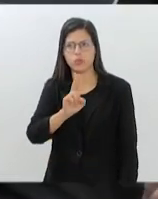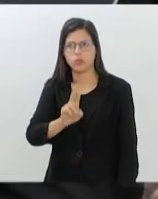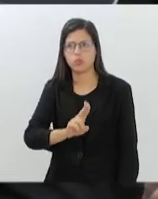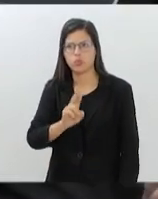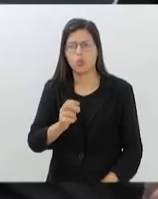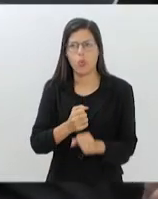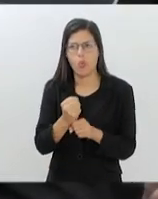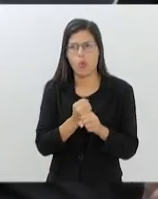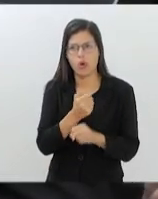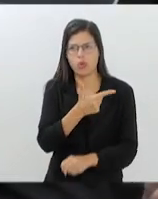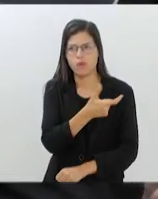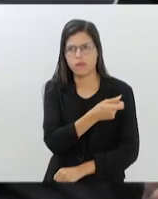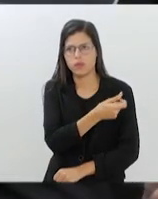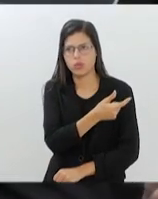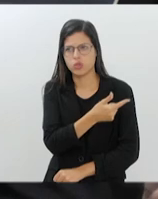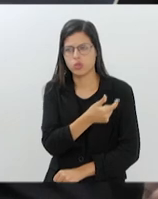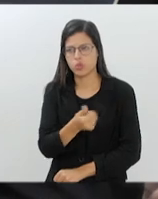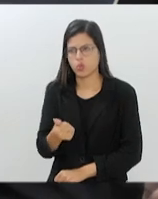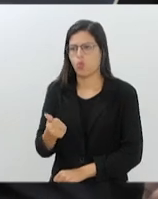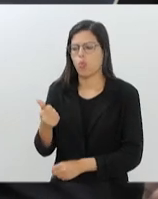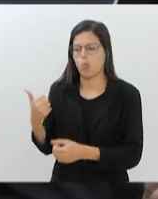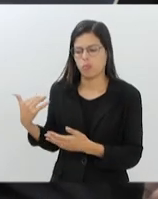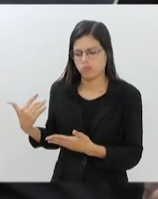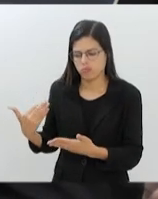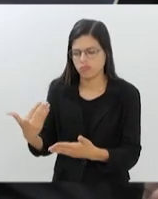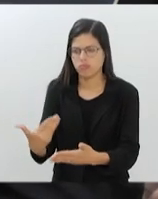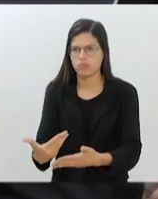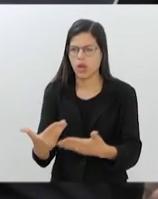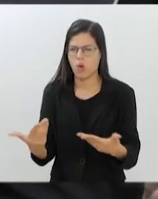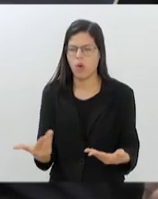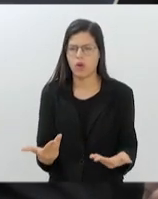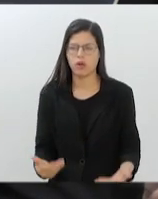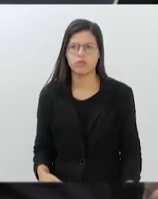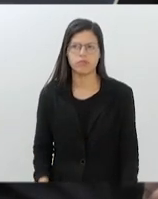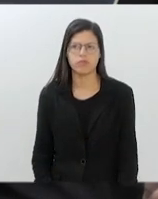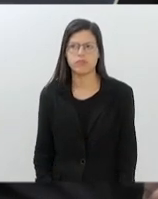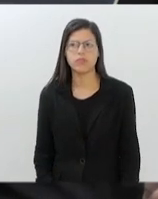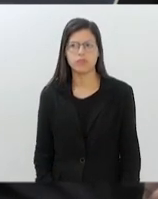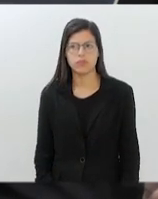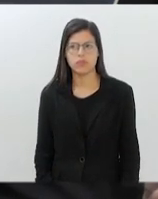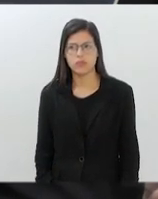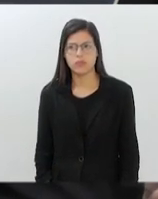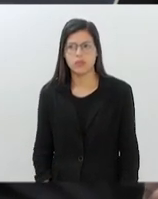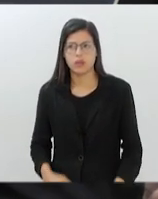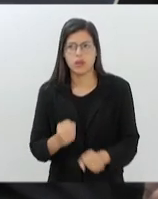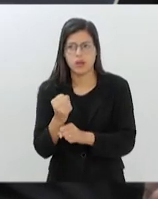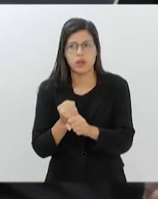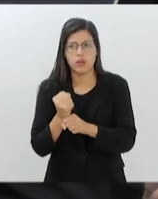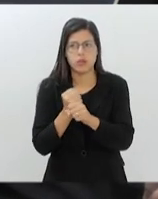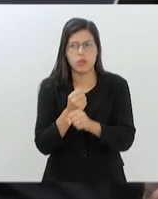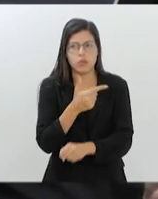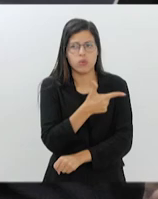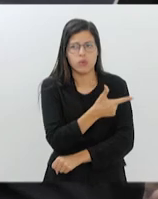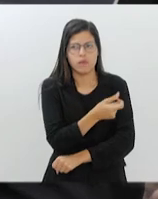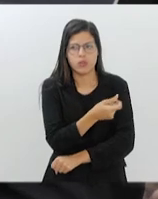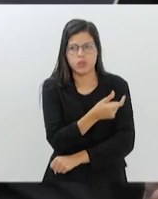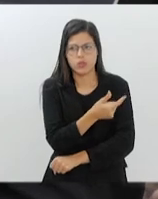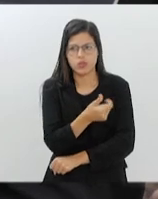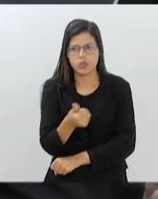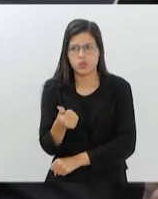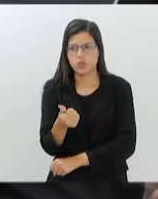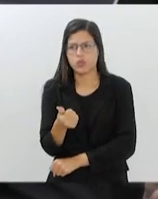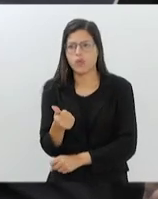eh 2021 era época de era foi o